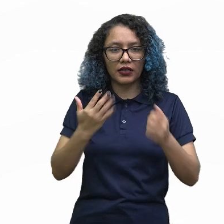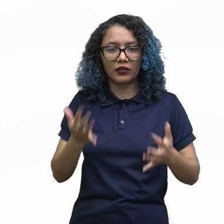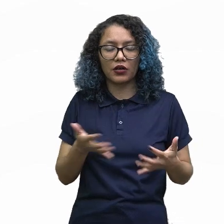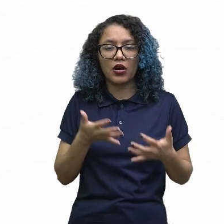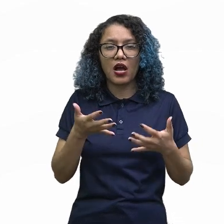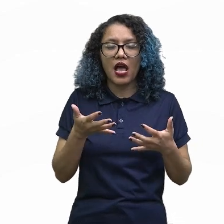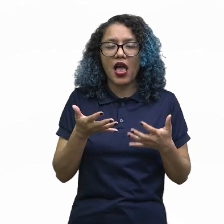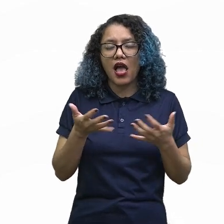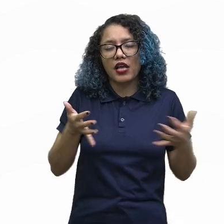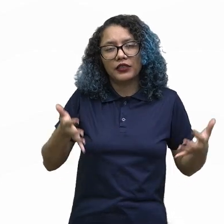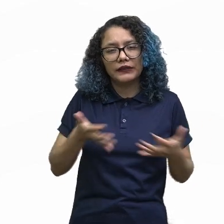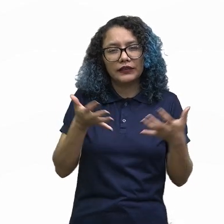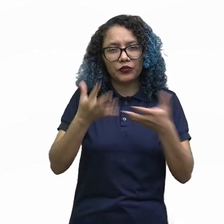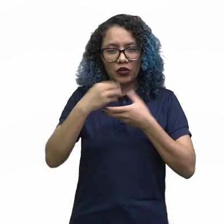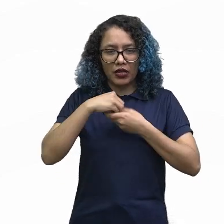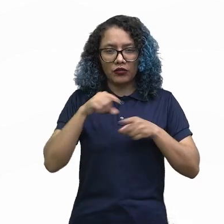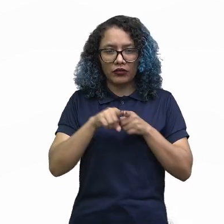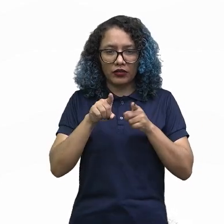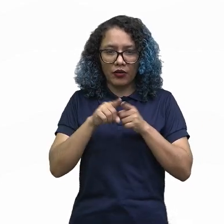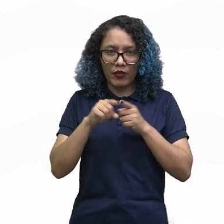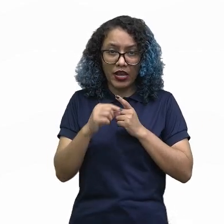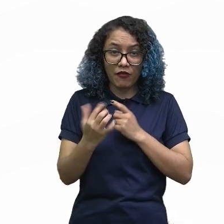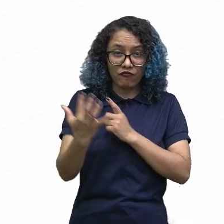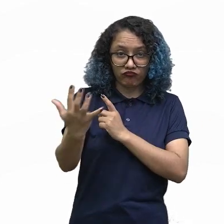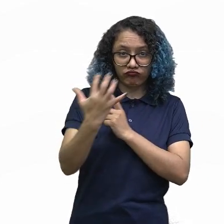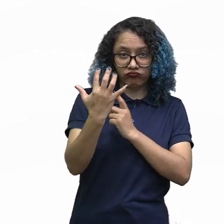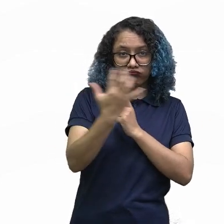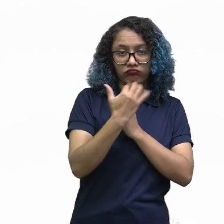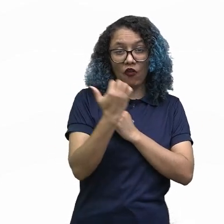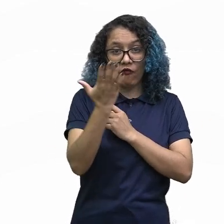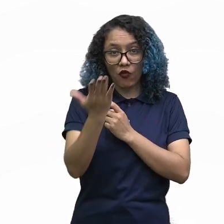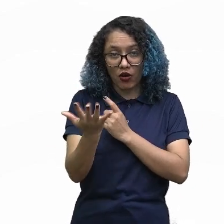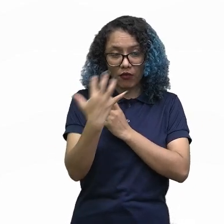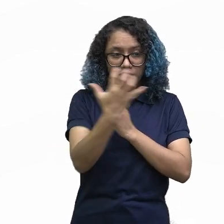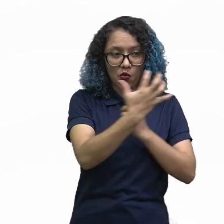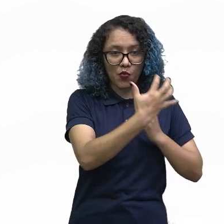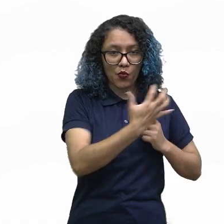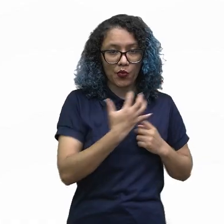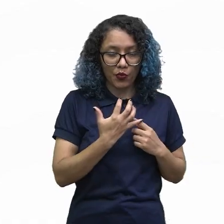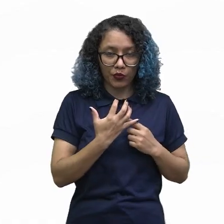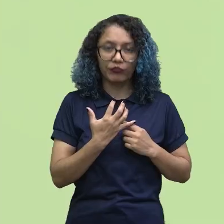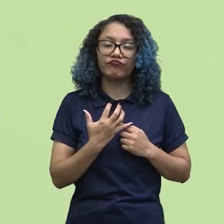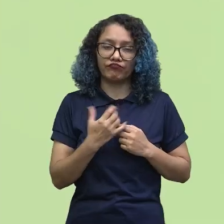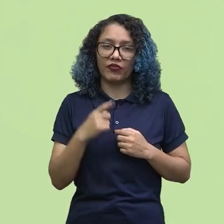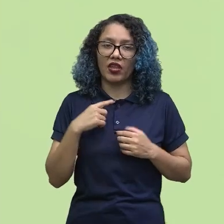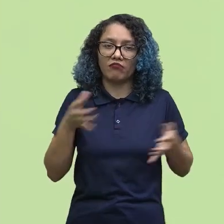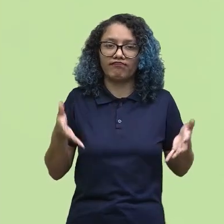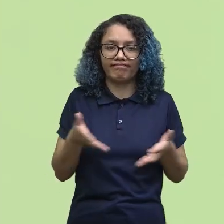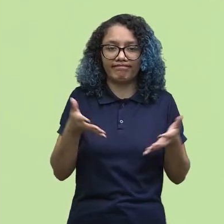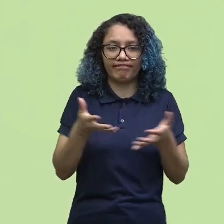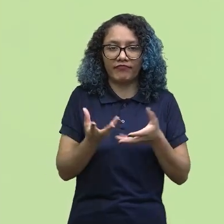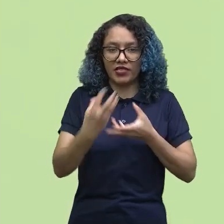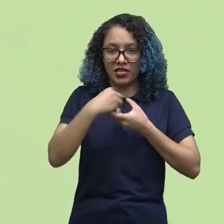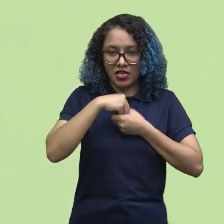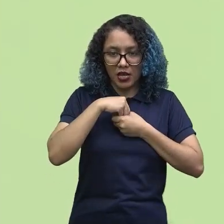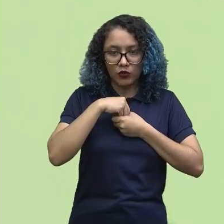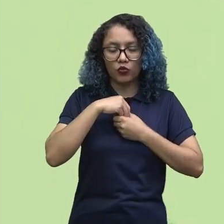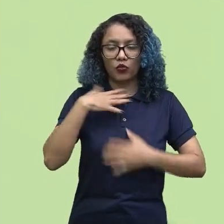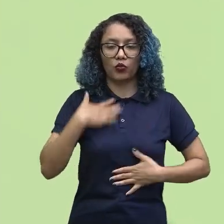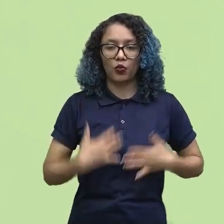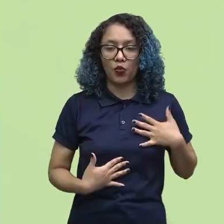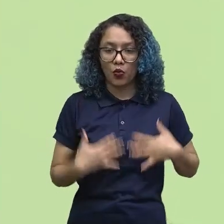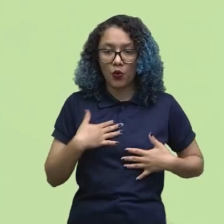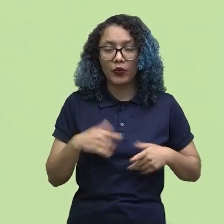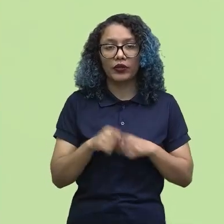Então, constantemente, a gente vai estar expostos aí aos estímulos tanto internos, né, do interior aí do nosso